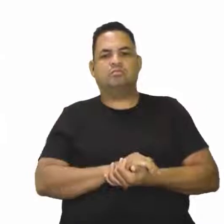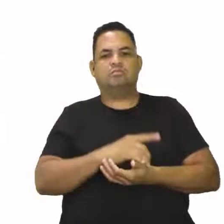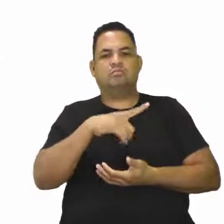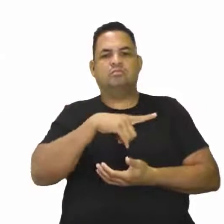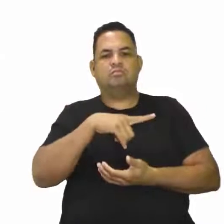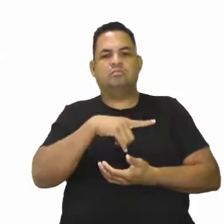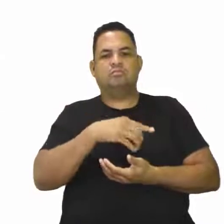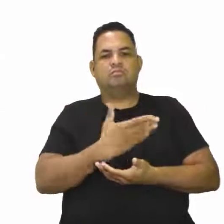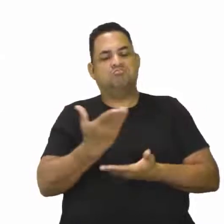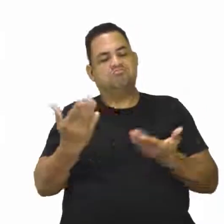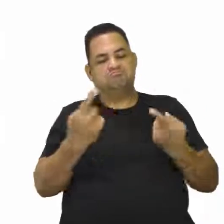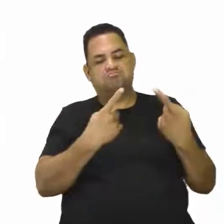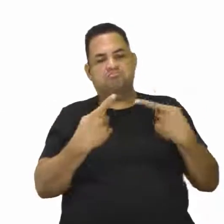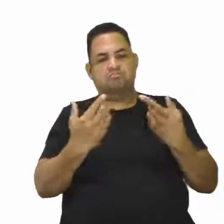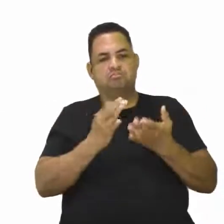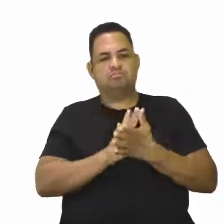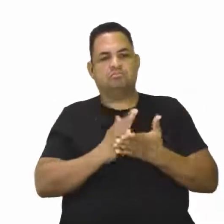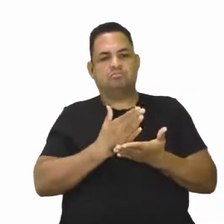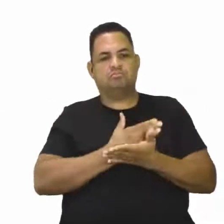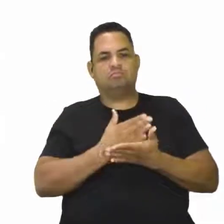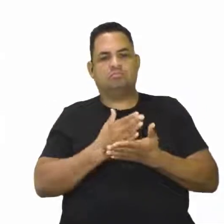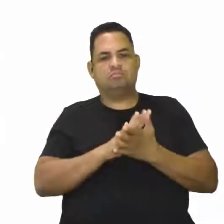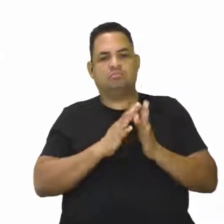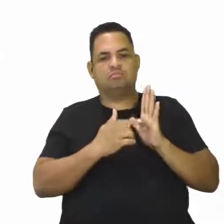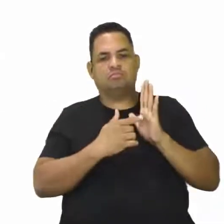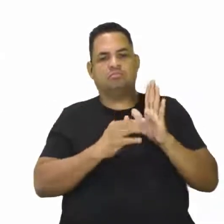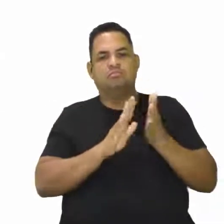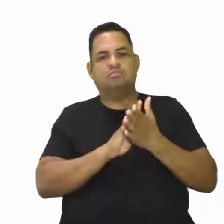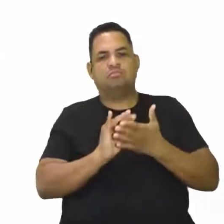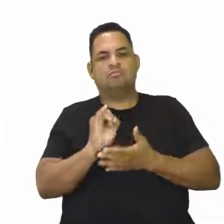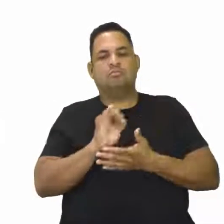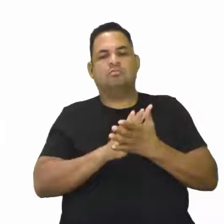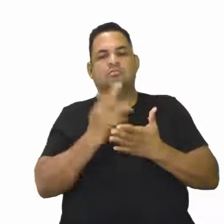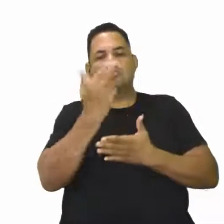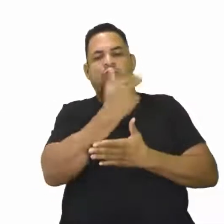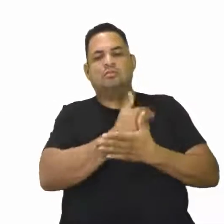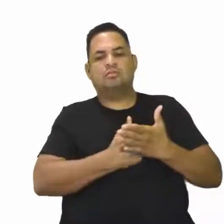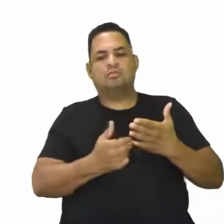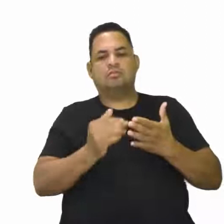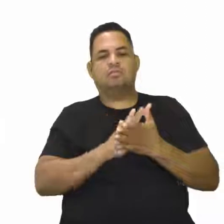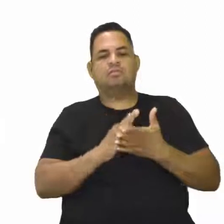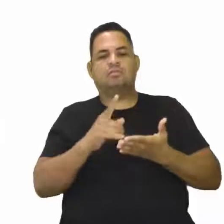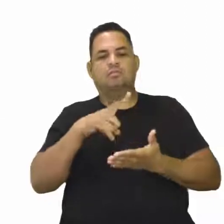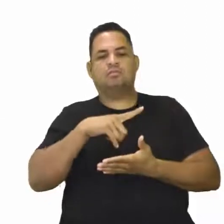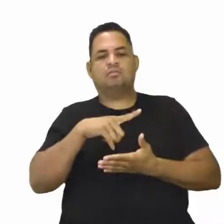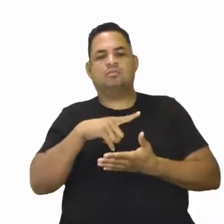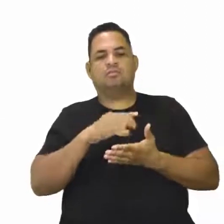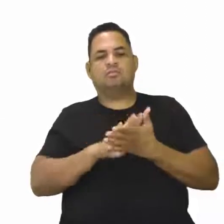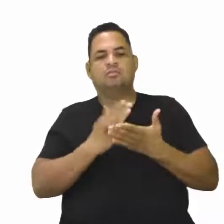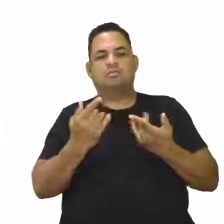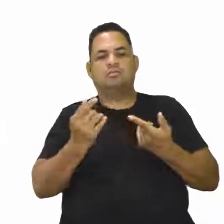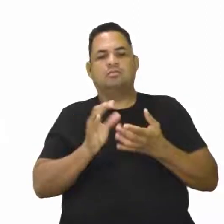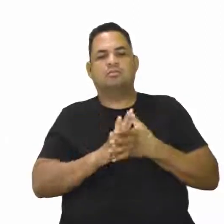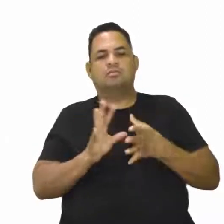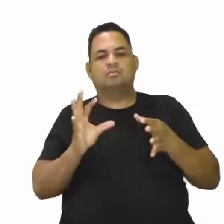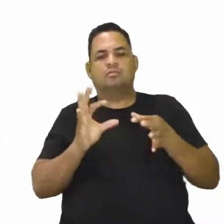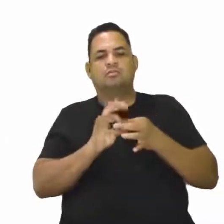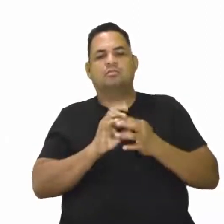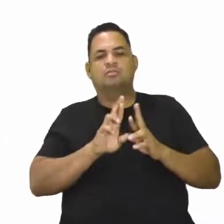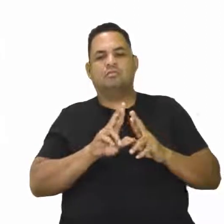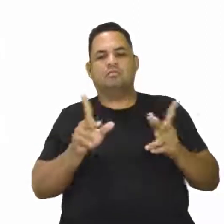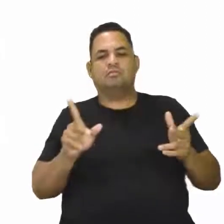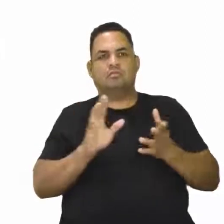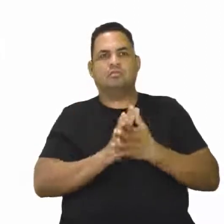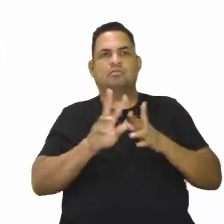existem entre elas. A partir de uma apresentação gráfica e ilustrativa, ele deve criar uma ligação entre os